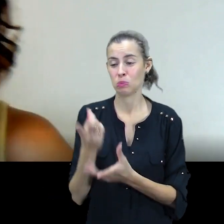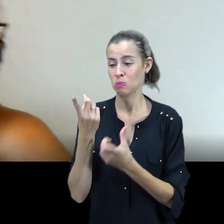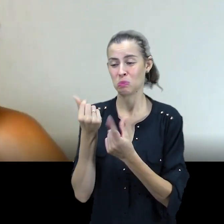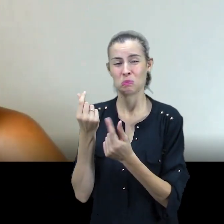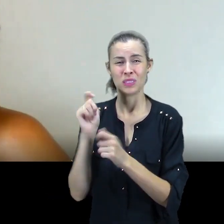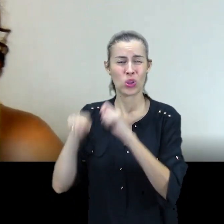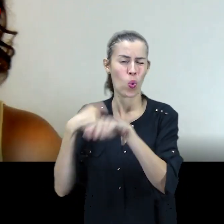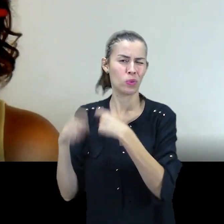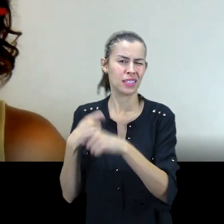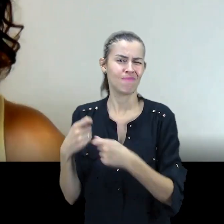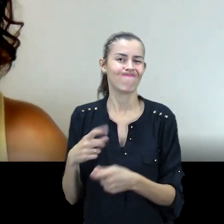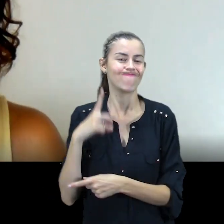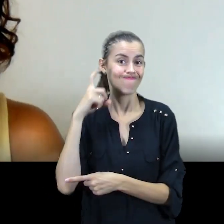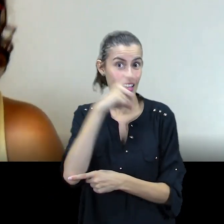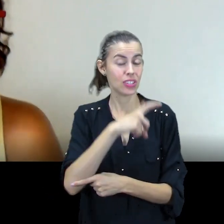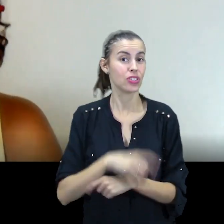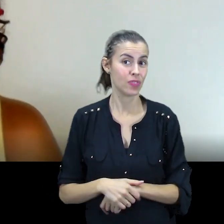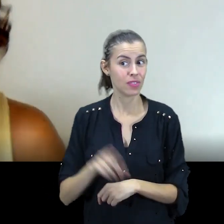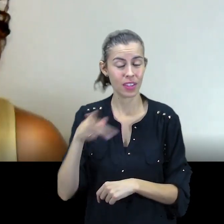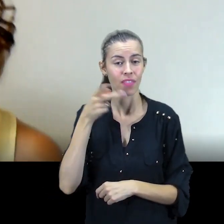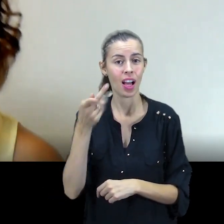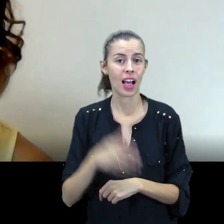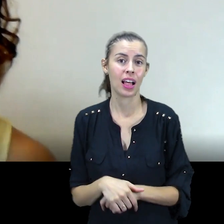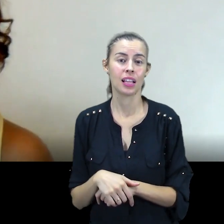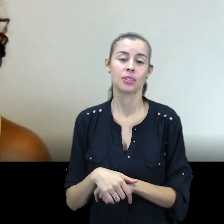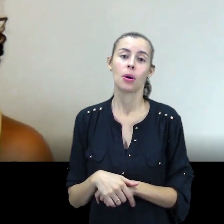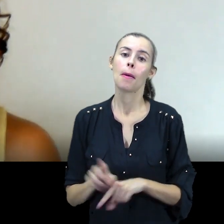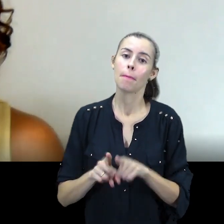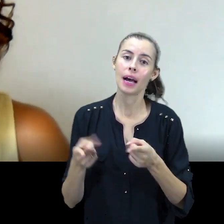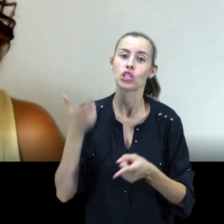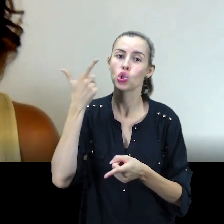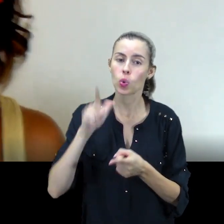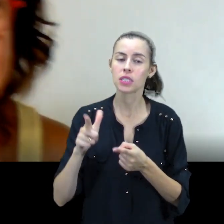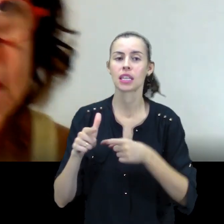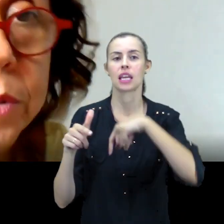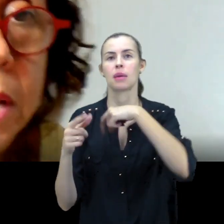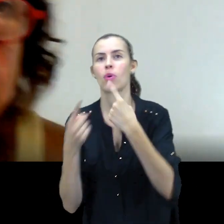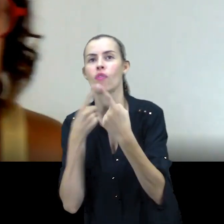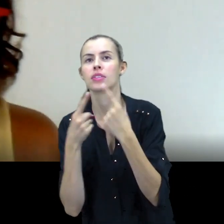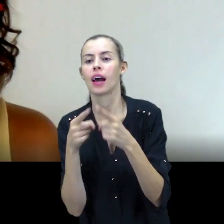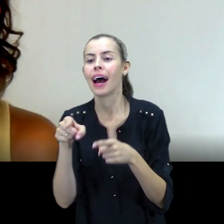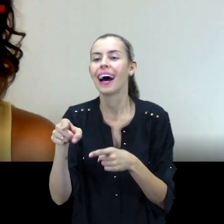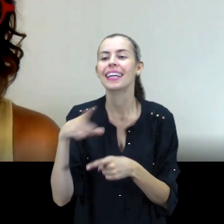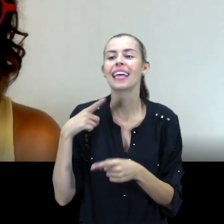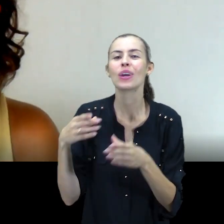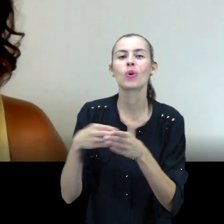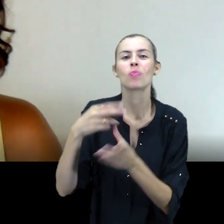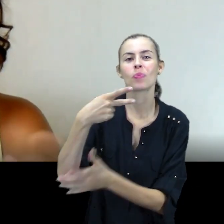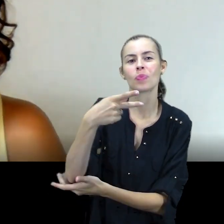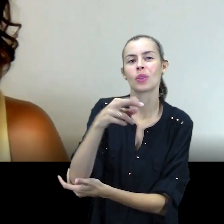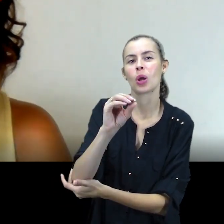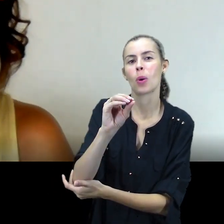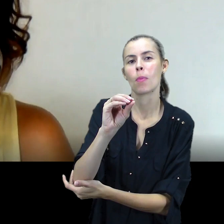Extensão, a gente tem tentado implementar diversas formas de financiamento interno. Né? Uma é uma